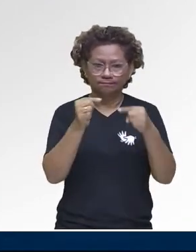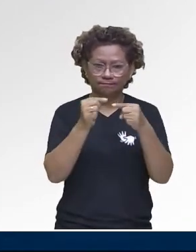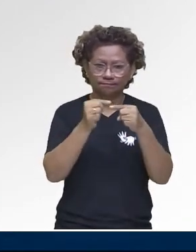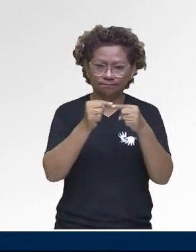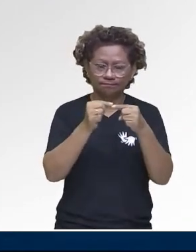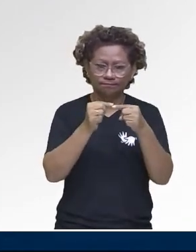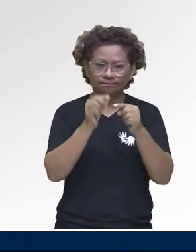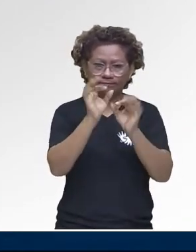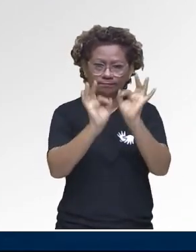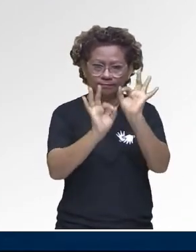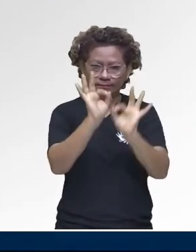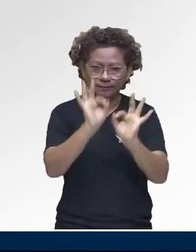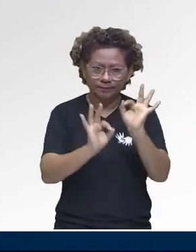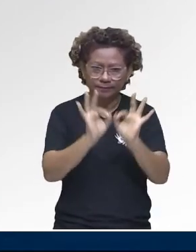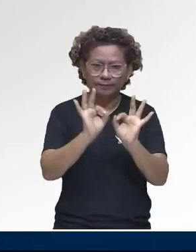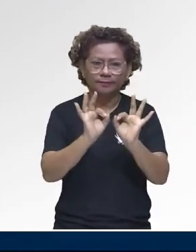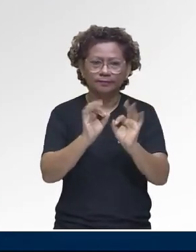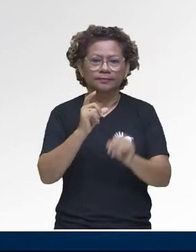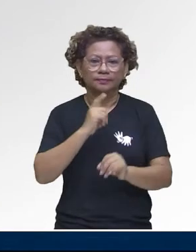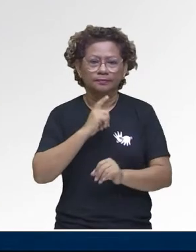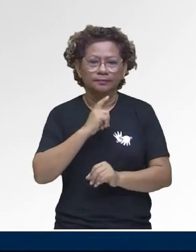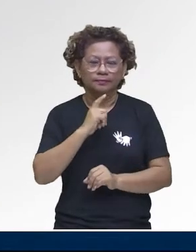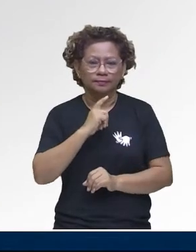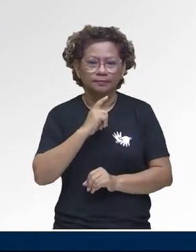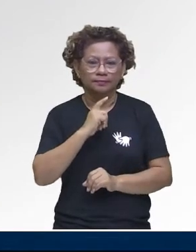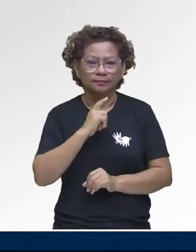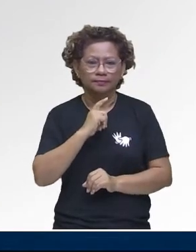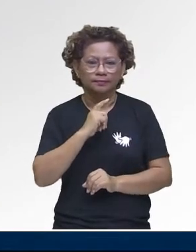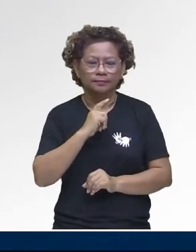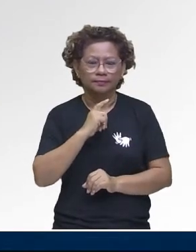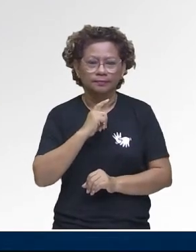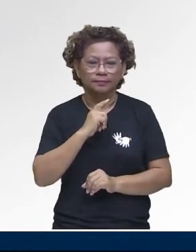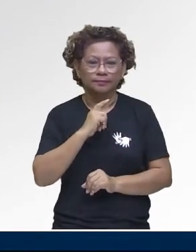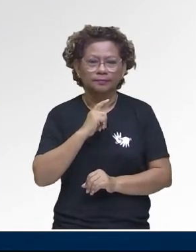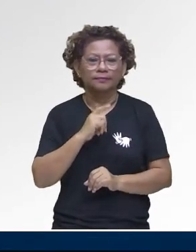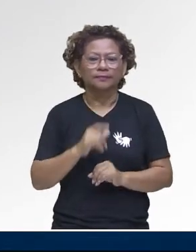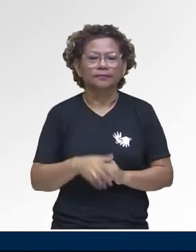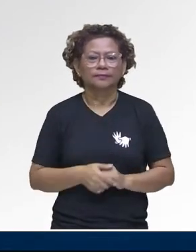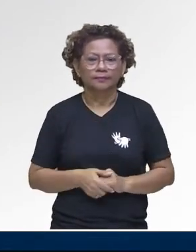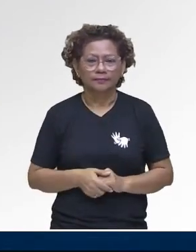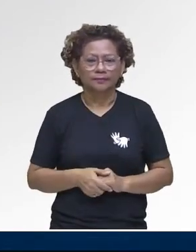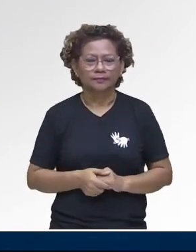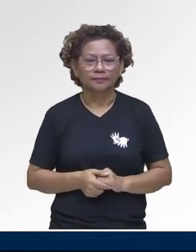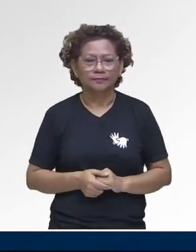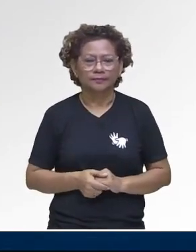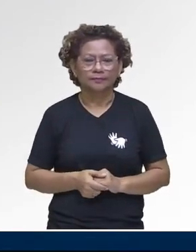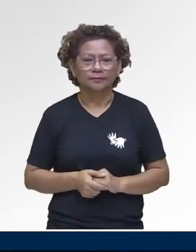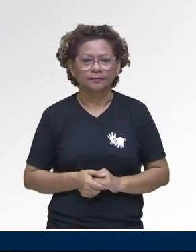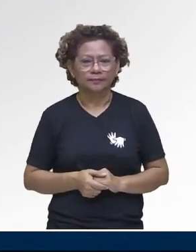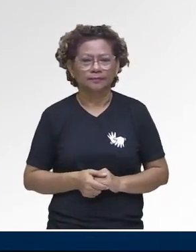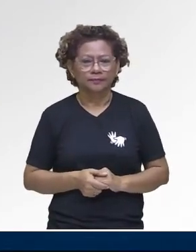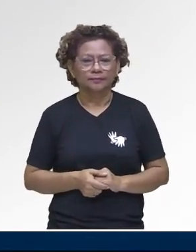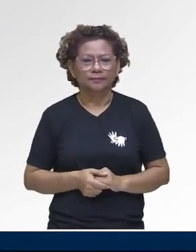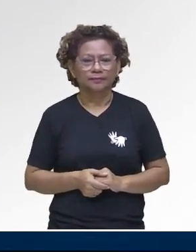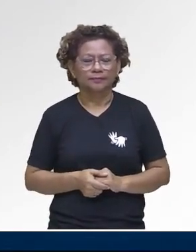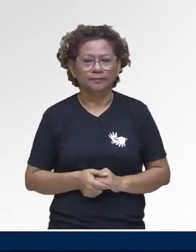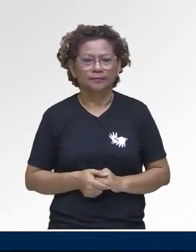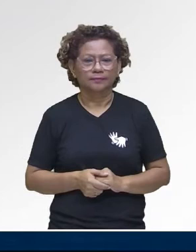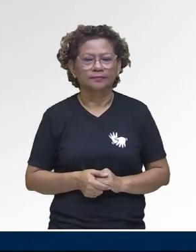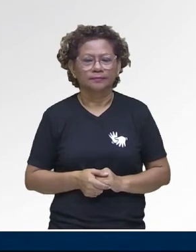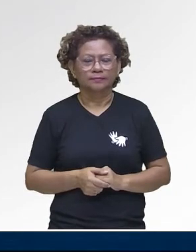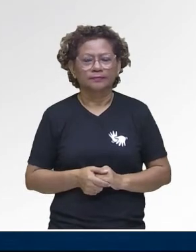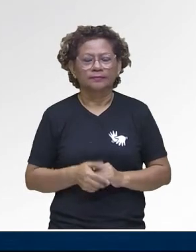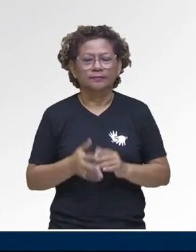tem o 6 e tem o 1. Olha só, a gente vai completar os espaços aqui. Vou tirar aqui essa letra para não